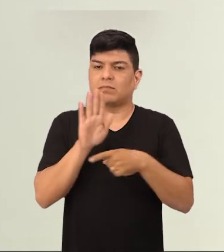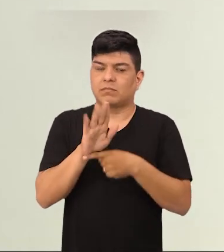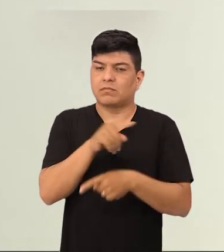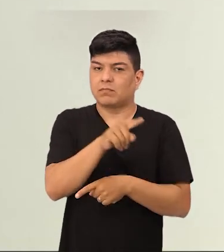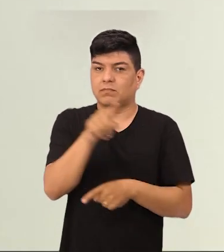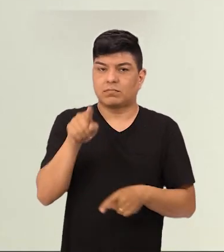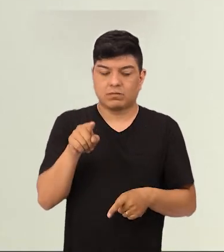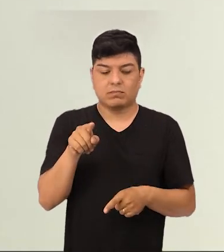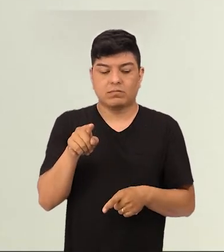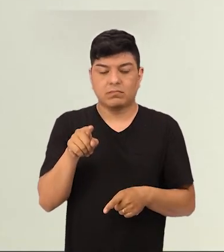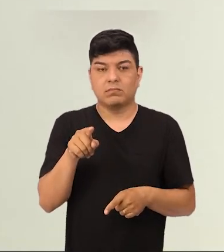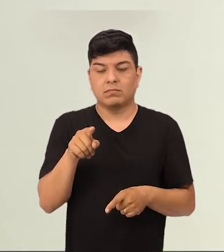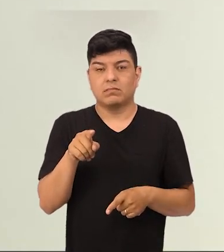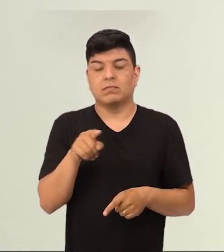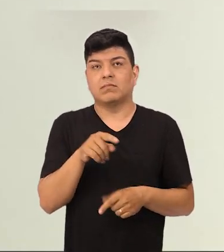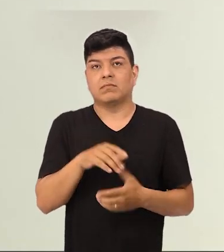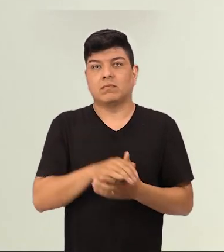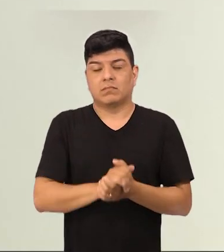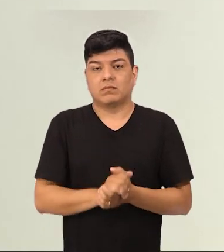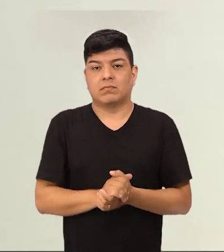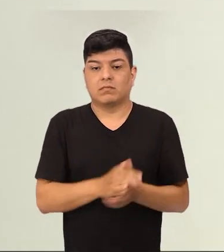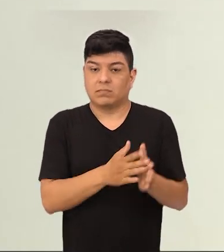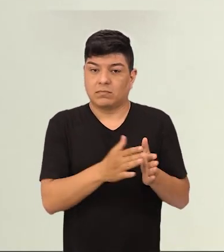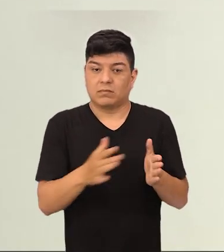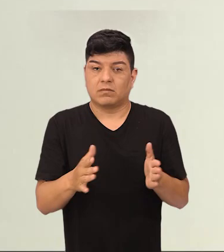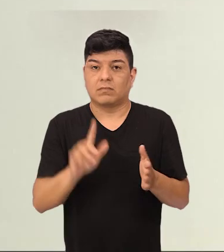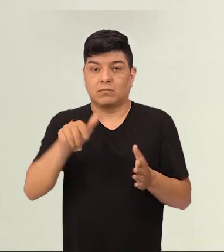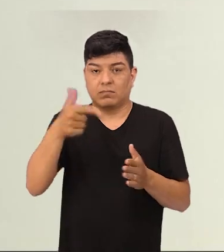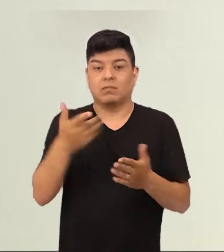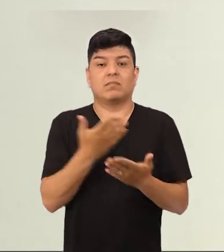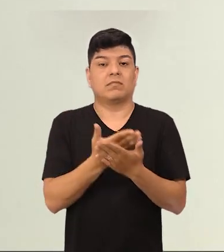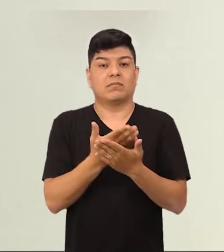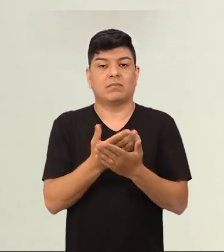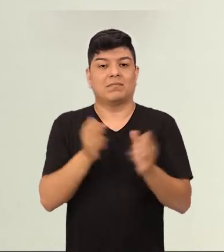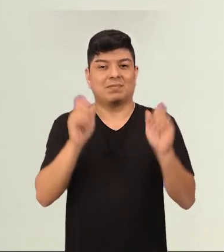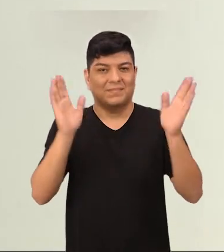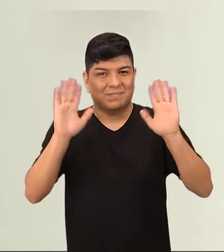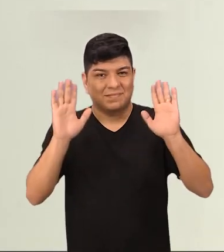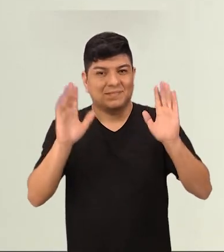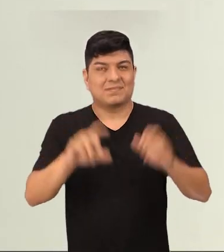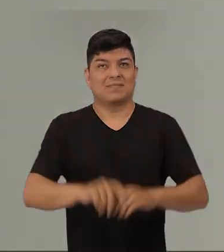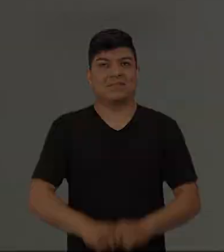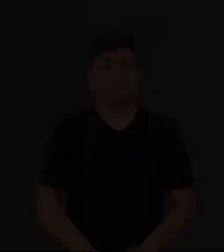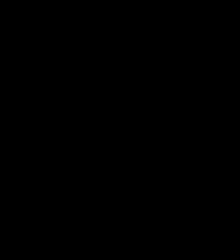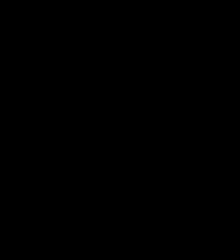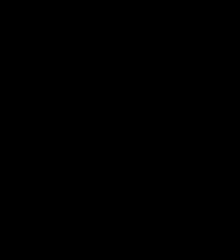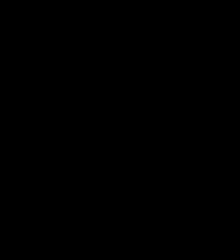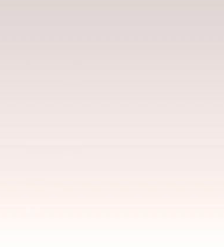ajudando aí vocês nesse período. E até a nossa próxima aula. Tchau!